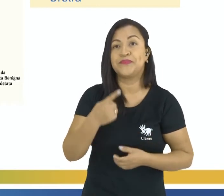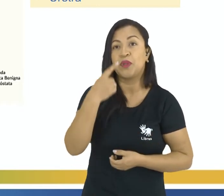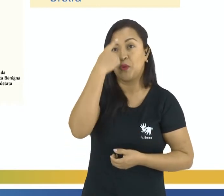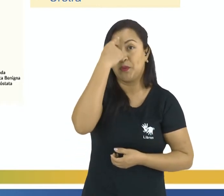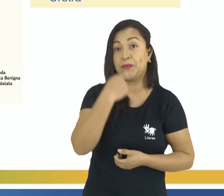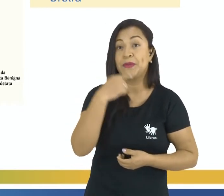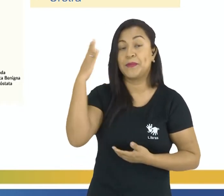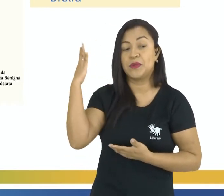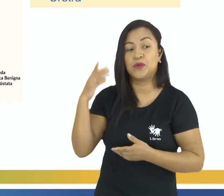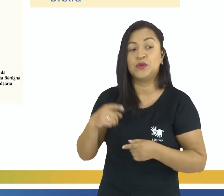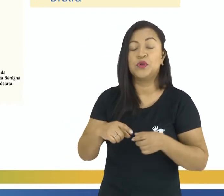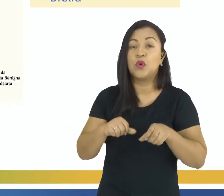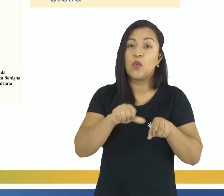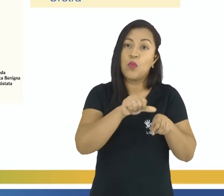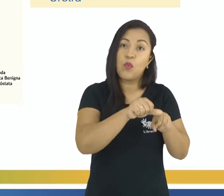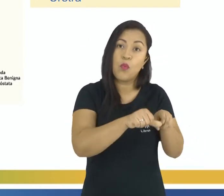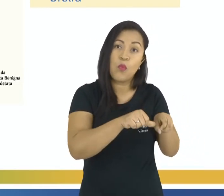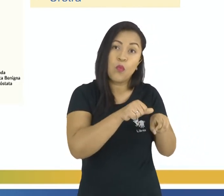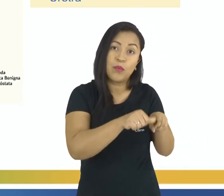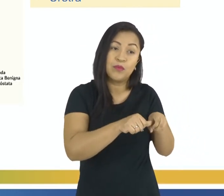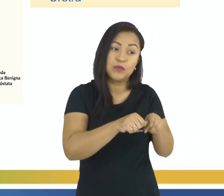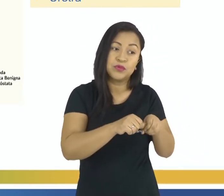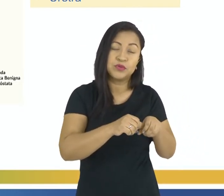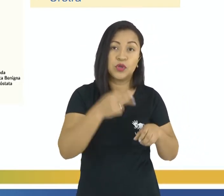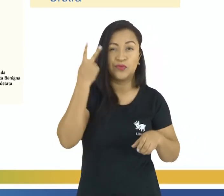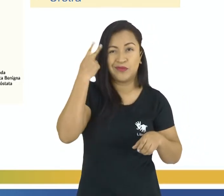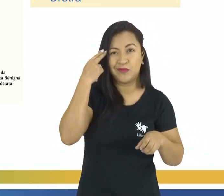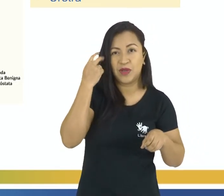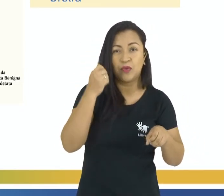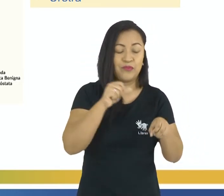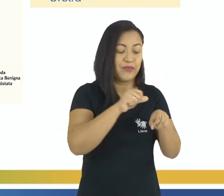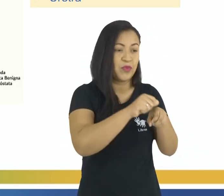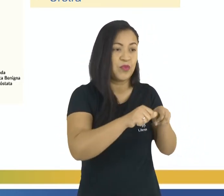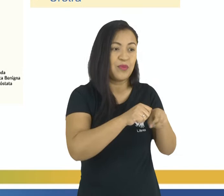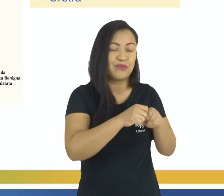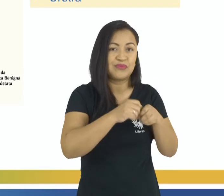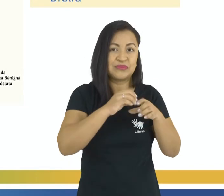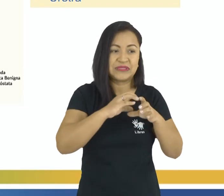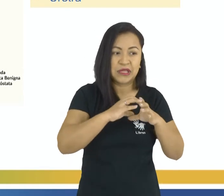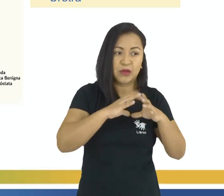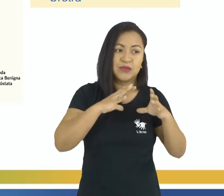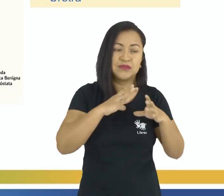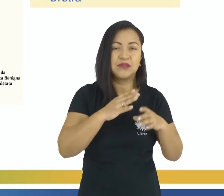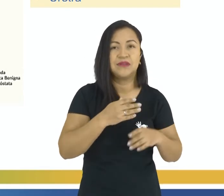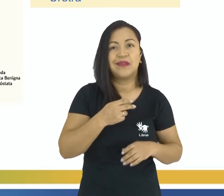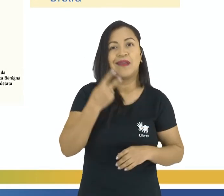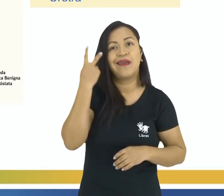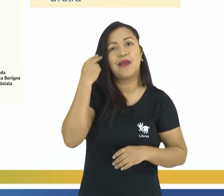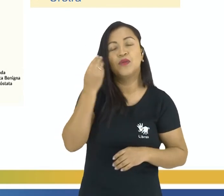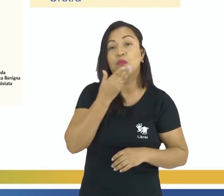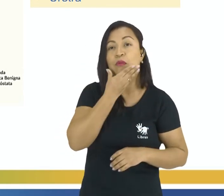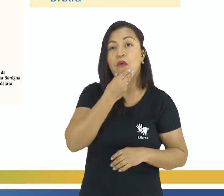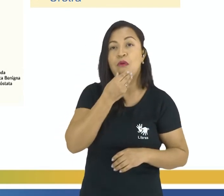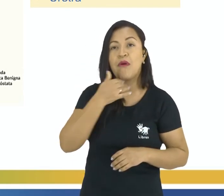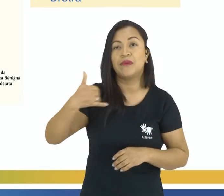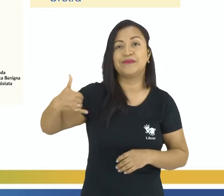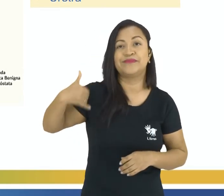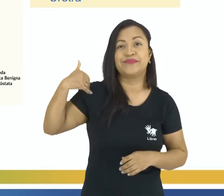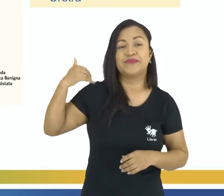próstata normal e uma próstata aumentada, que é comum a gente observar em homens de mais idade